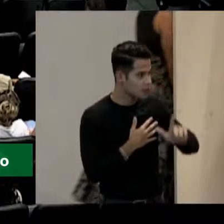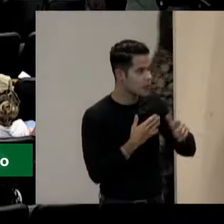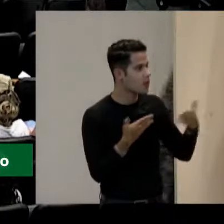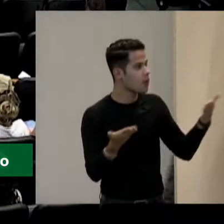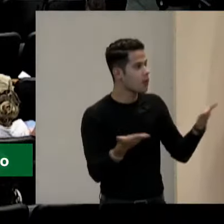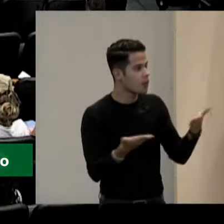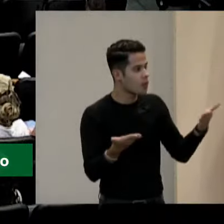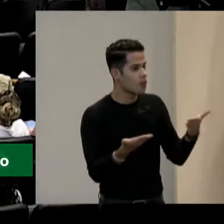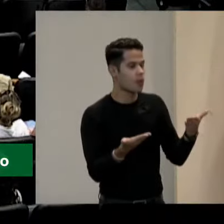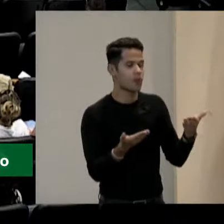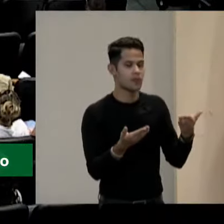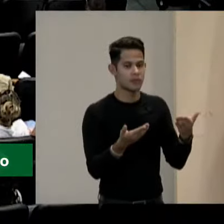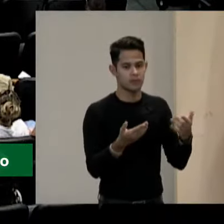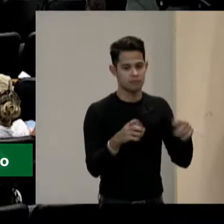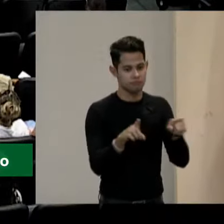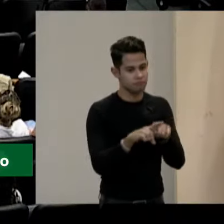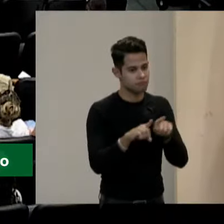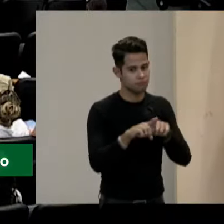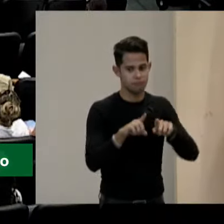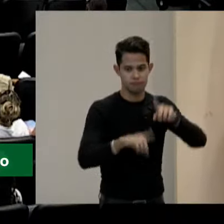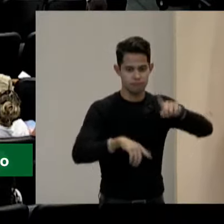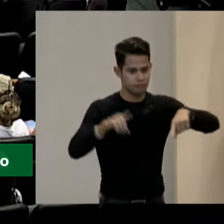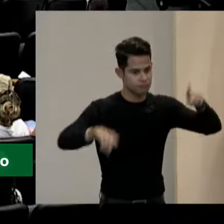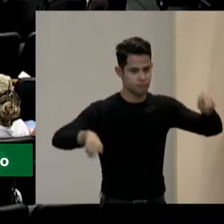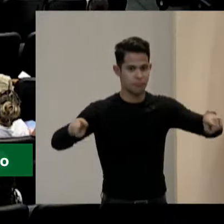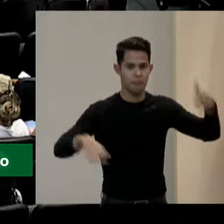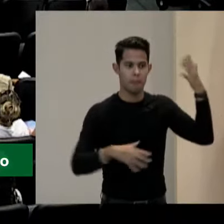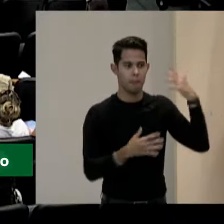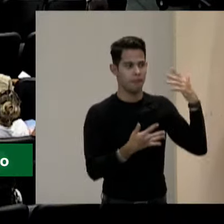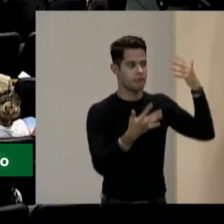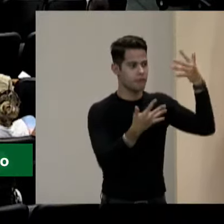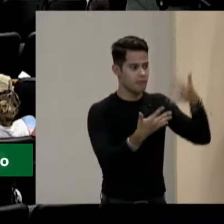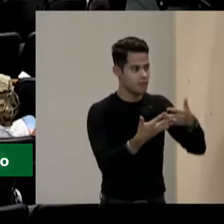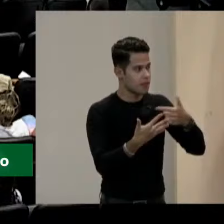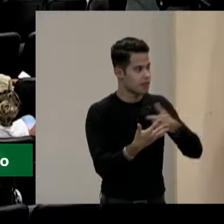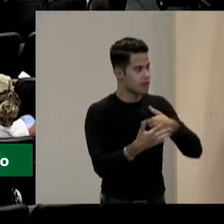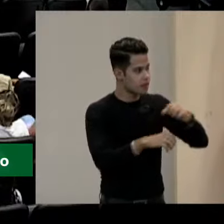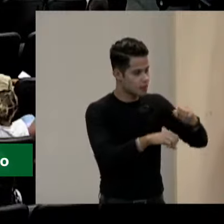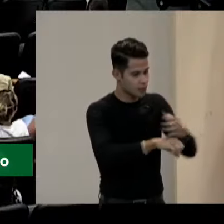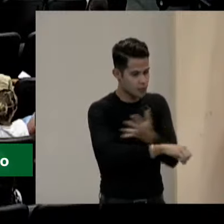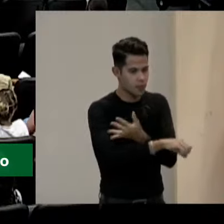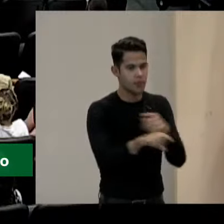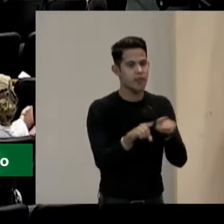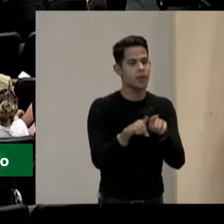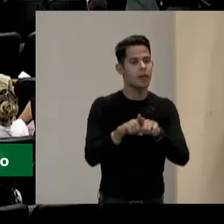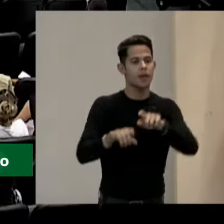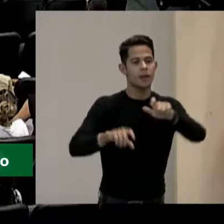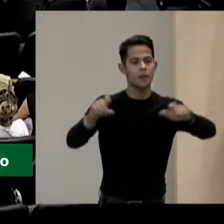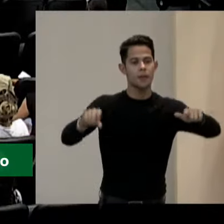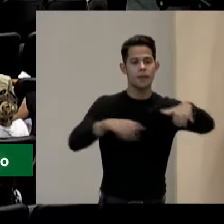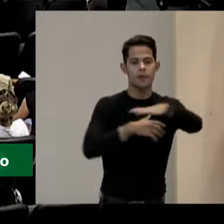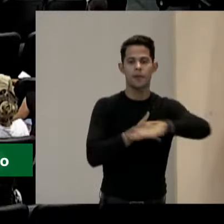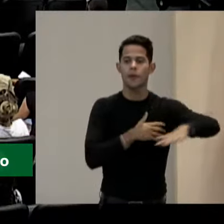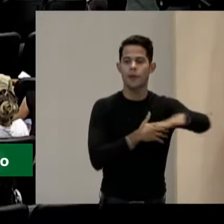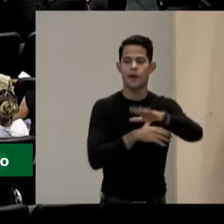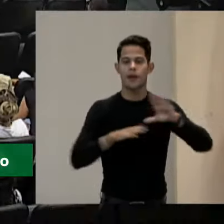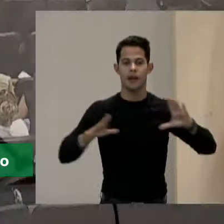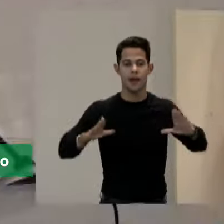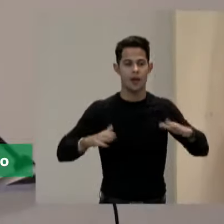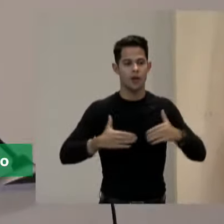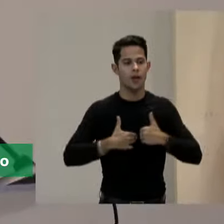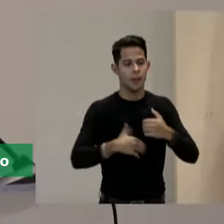como em outras vezes que a gente se encontrou, né, me emocionar e emocionar um tanto de autista que a gente tem